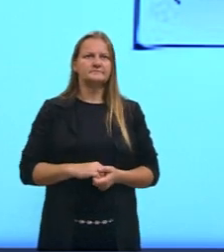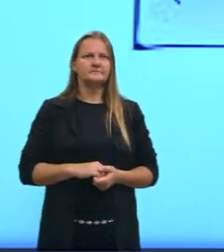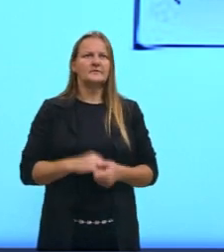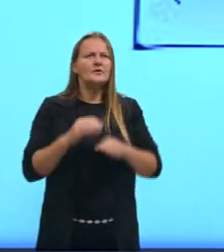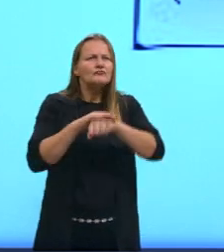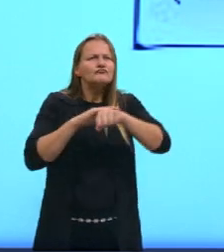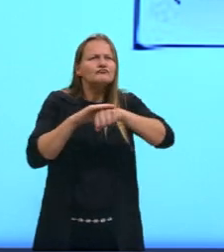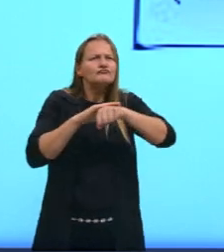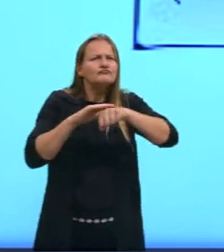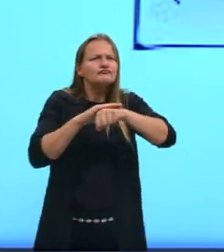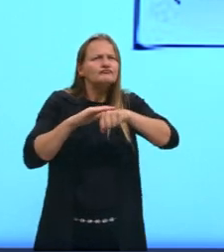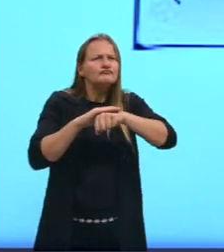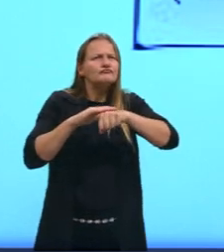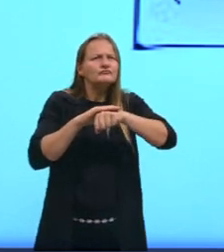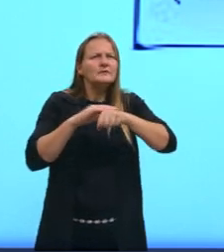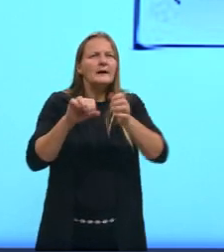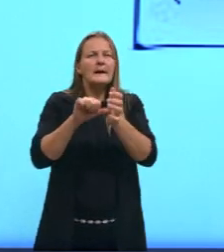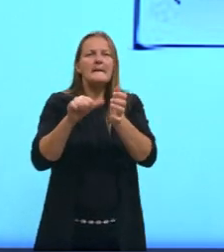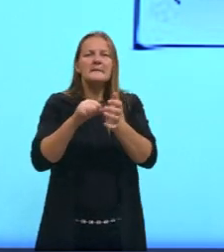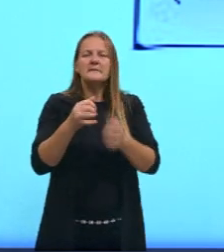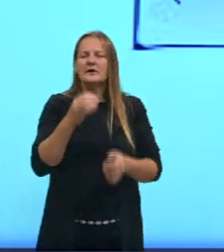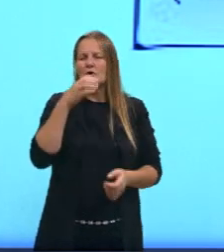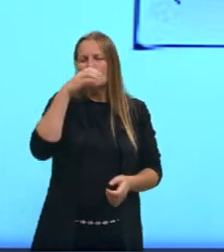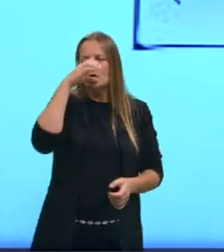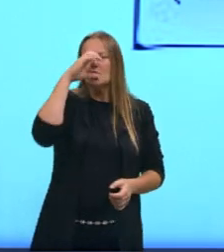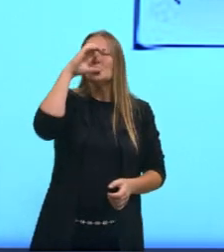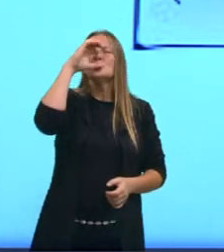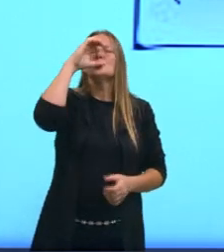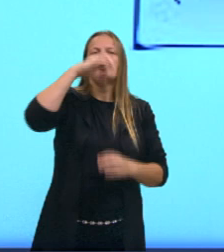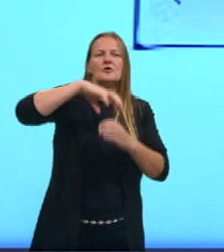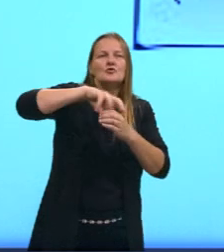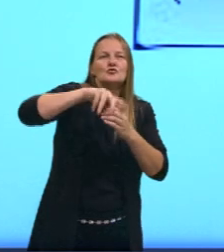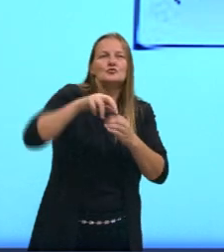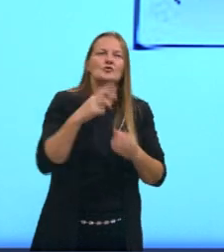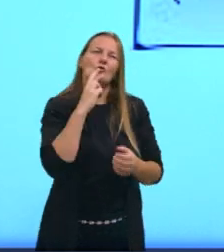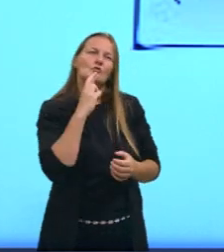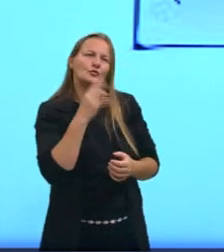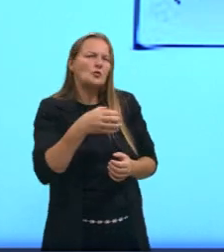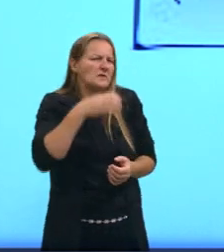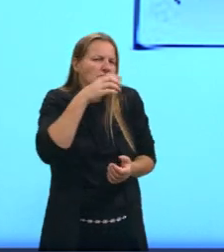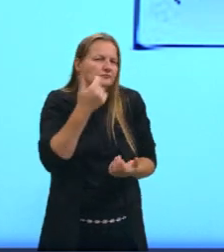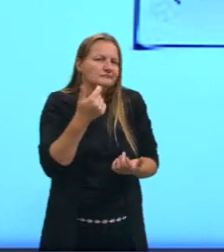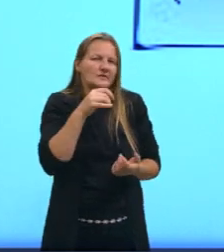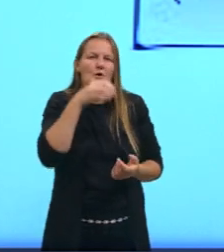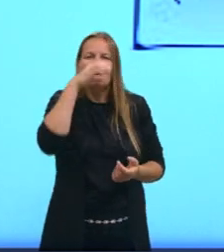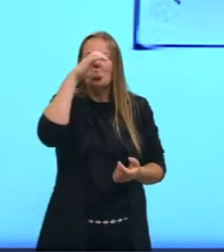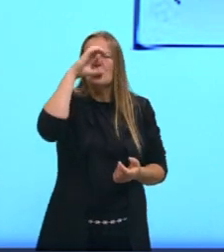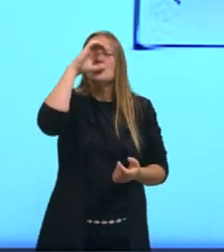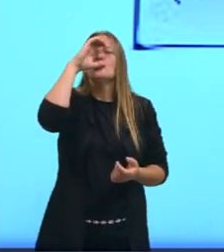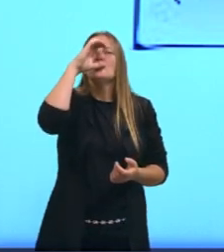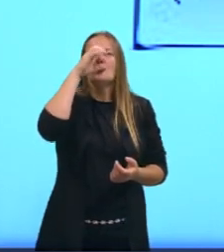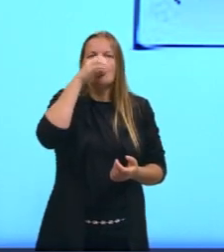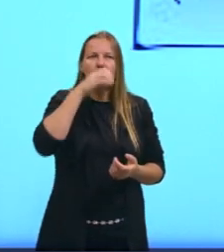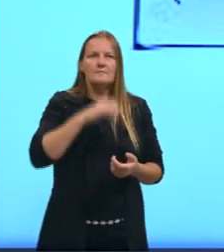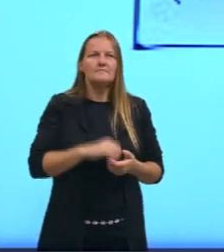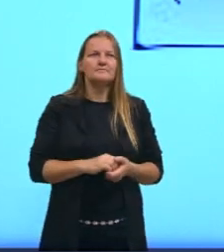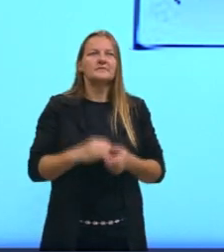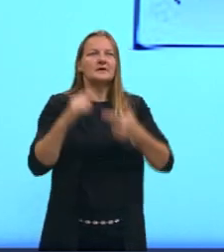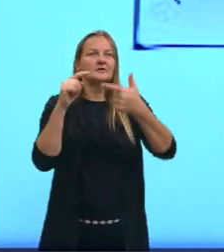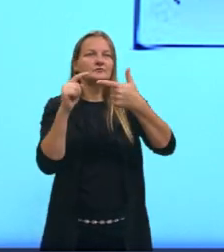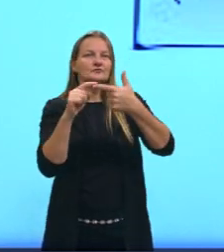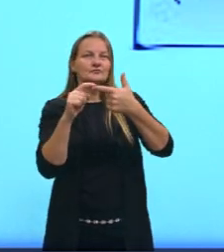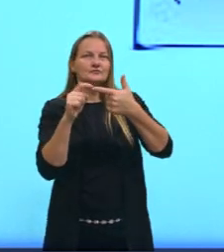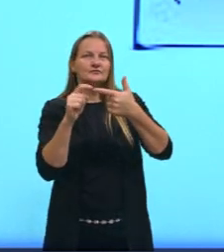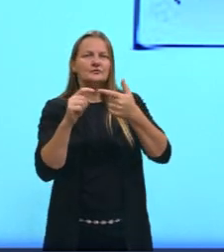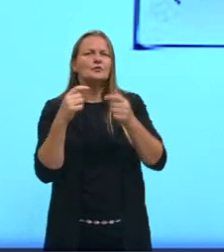conversando a primeira tá tomando um suco um refrigerante alguma coisa num copo na um do